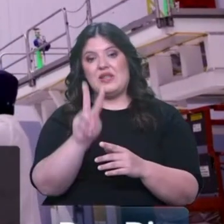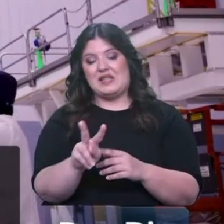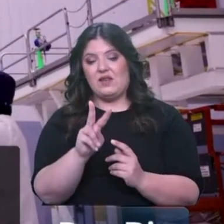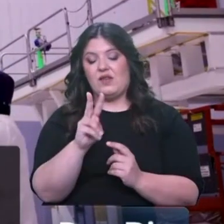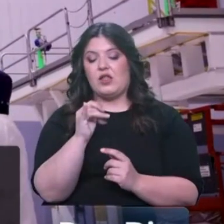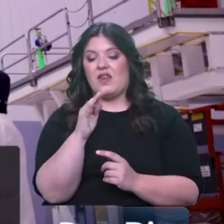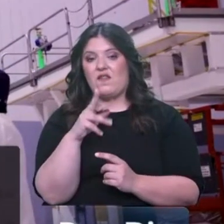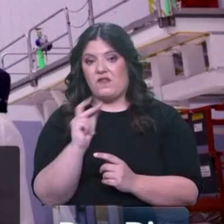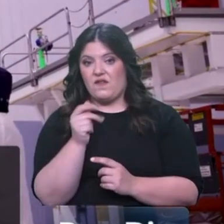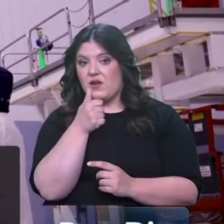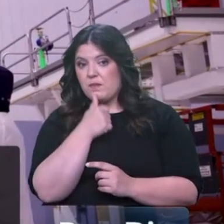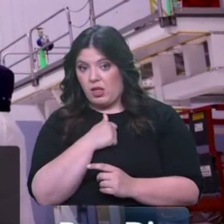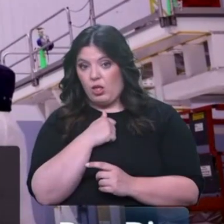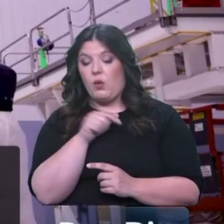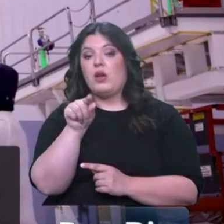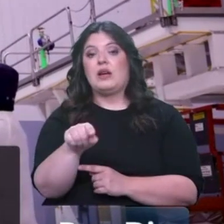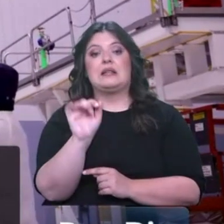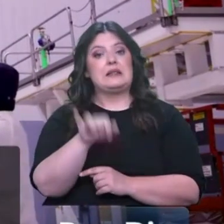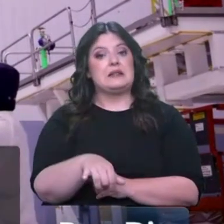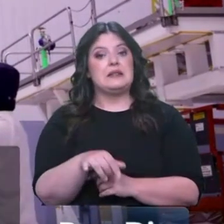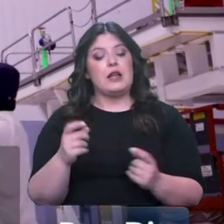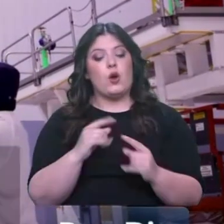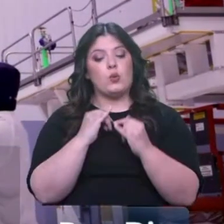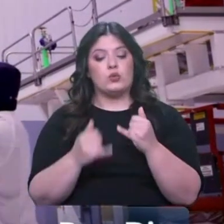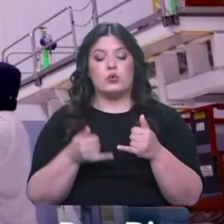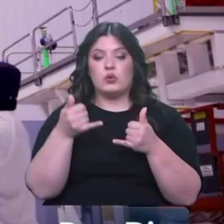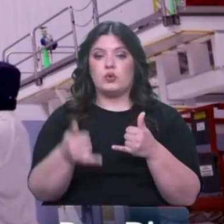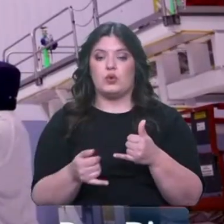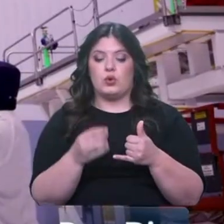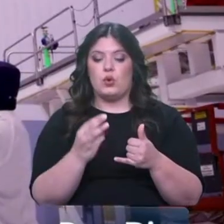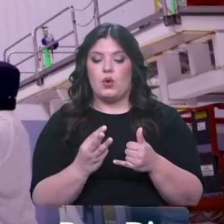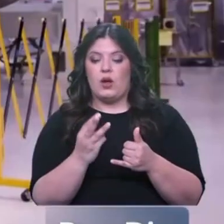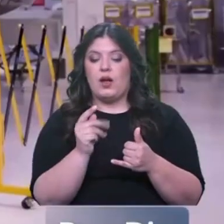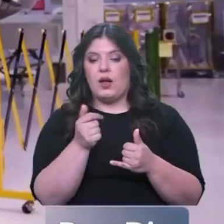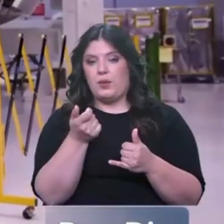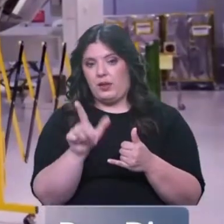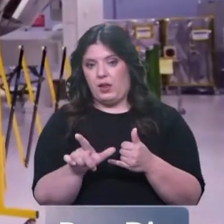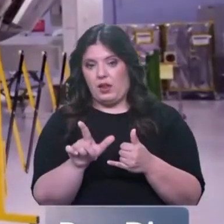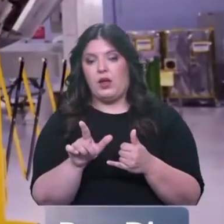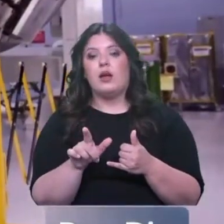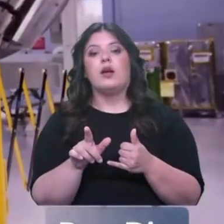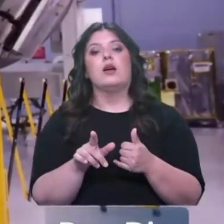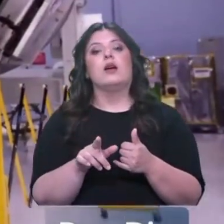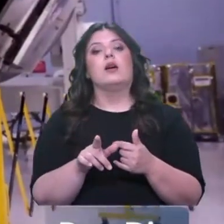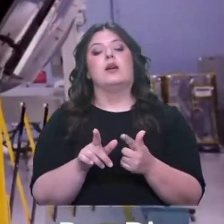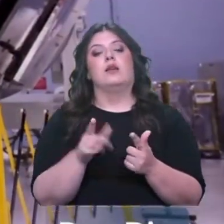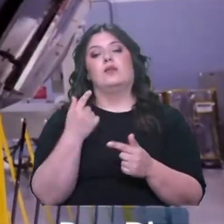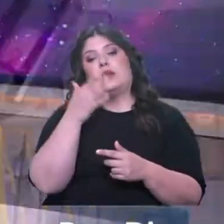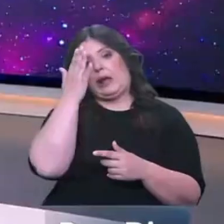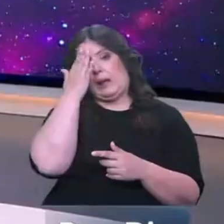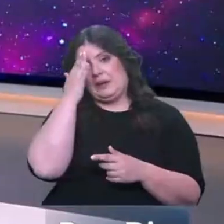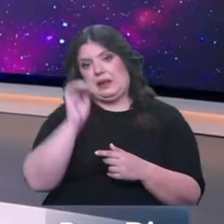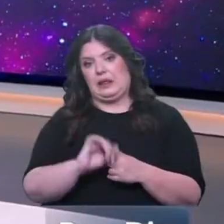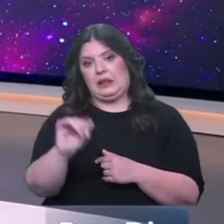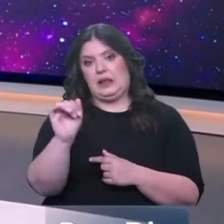portanto, este sim é uma espécie de sucessor do Hubble e, para teres uma pequena ideia da capacidade